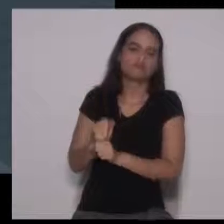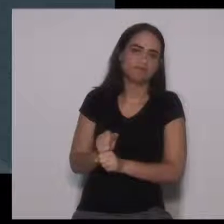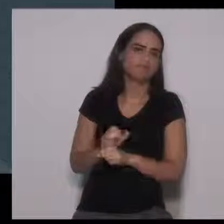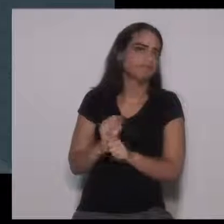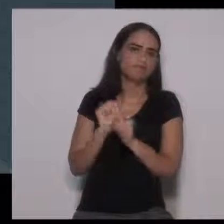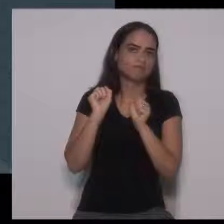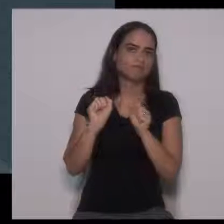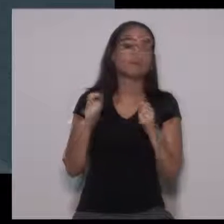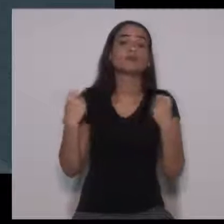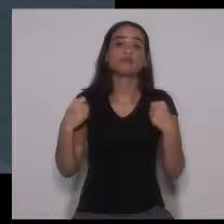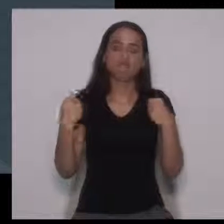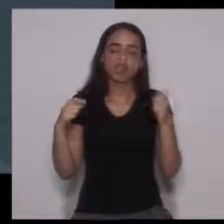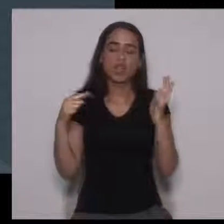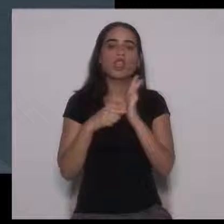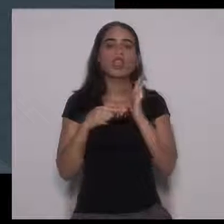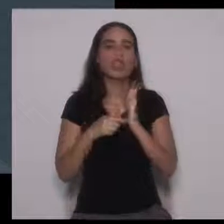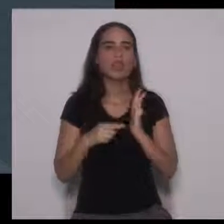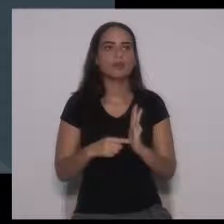600